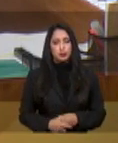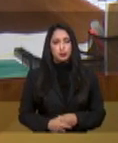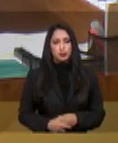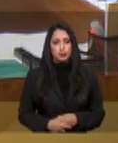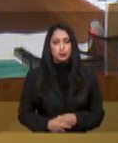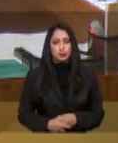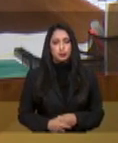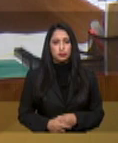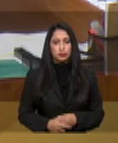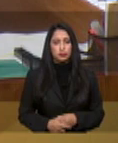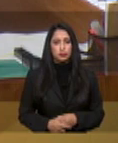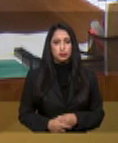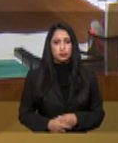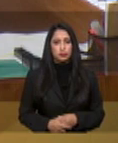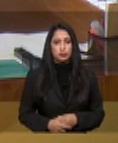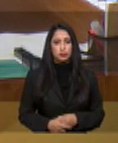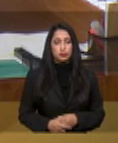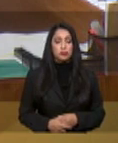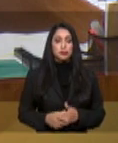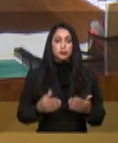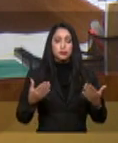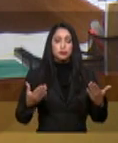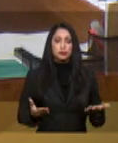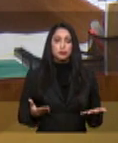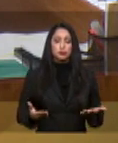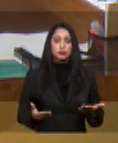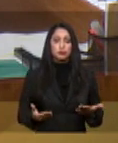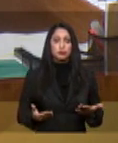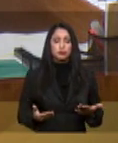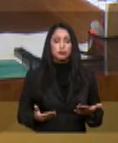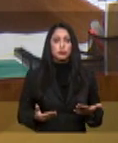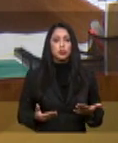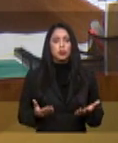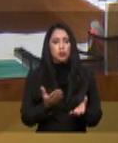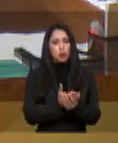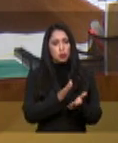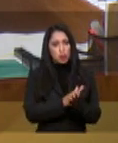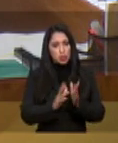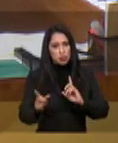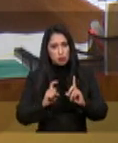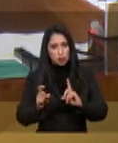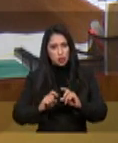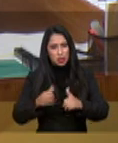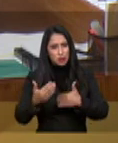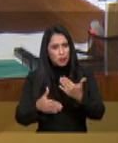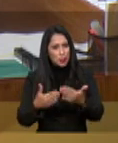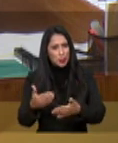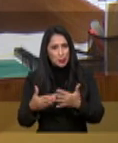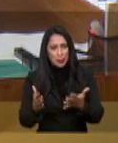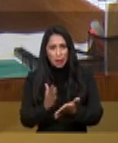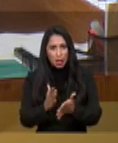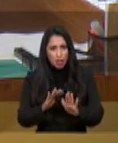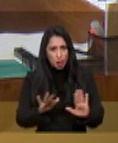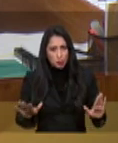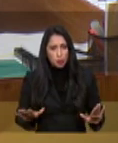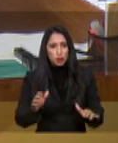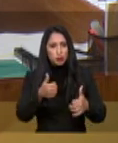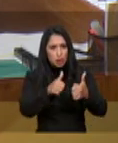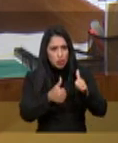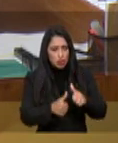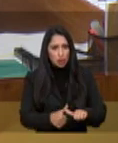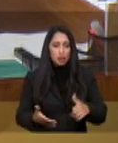Nem se sustente, por fim, que o reconhecimento quanto ao exaurimento do processo administrativo representaria risco à proteção do bem